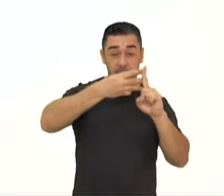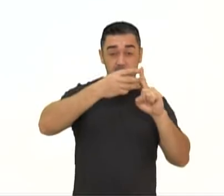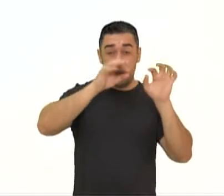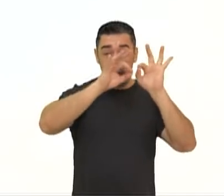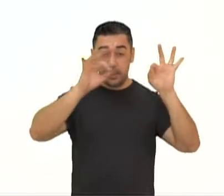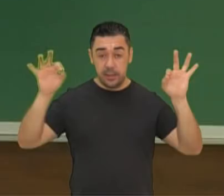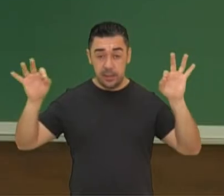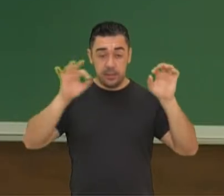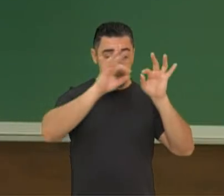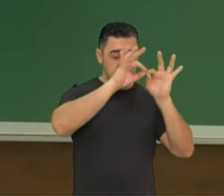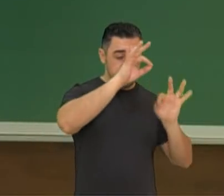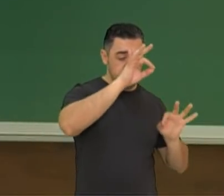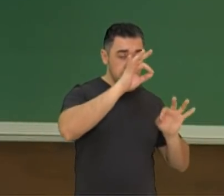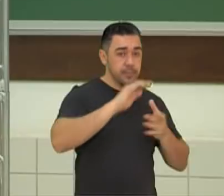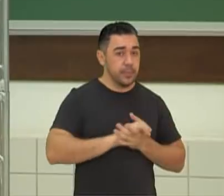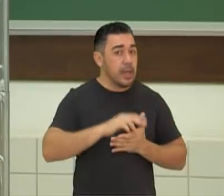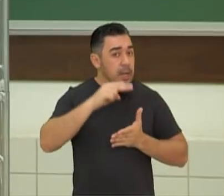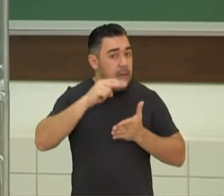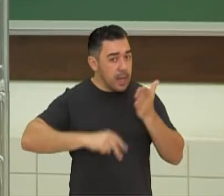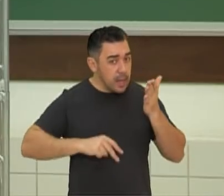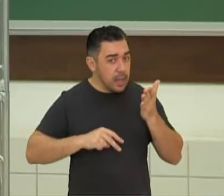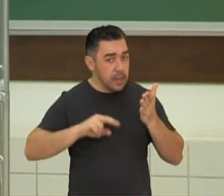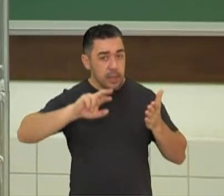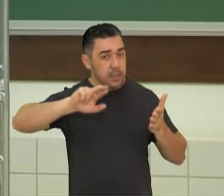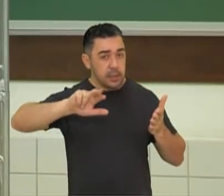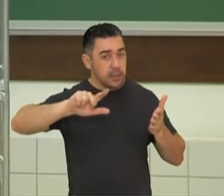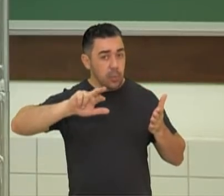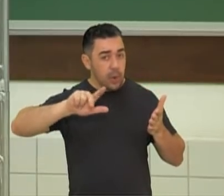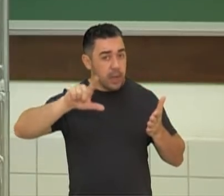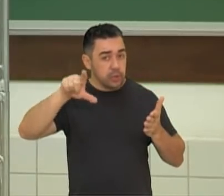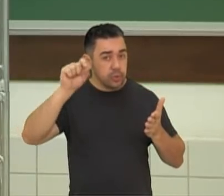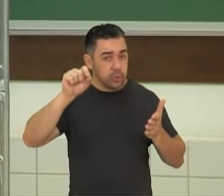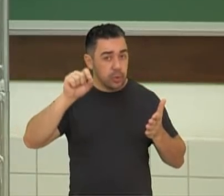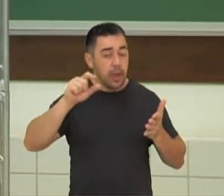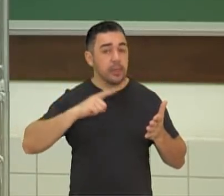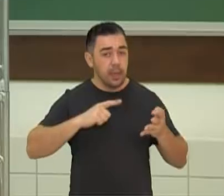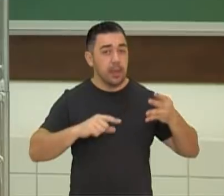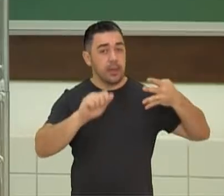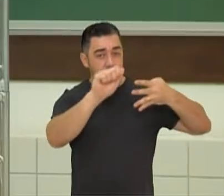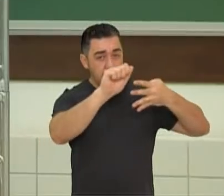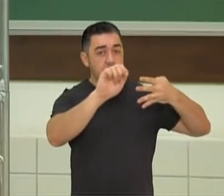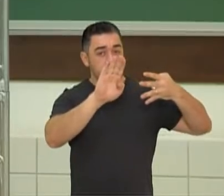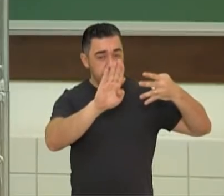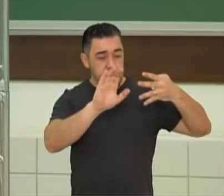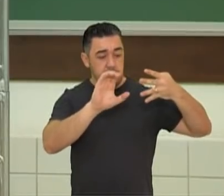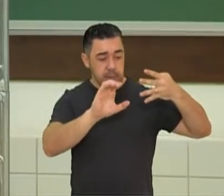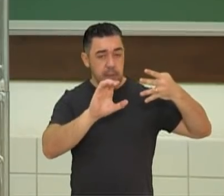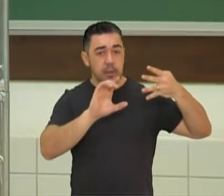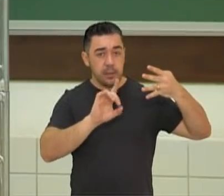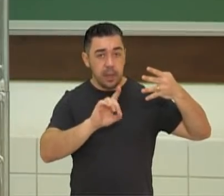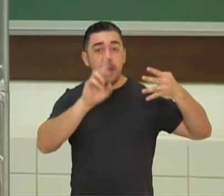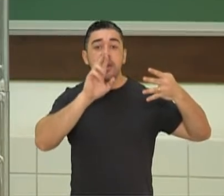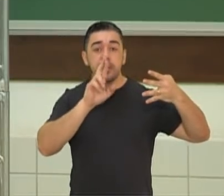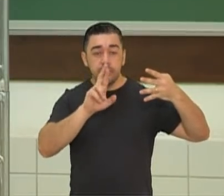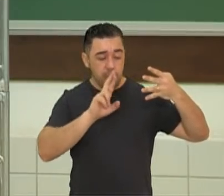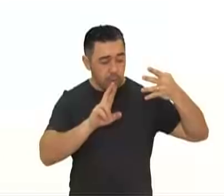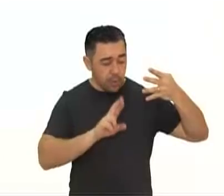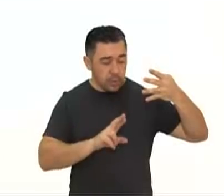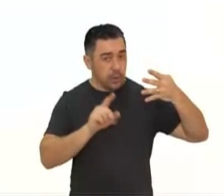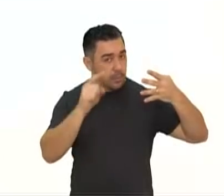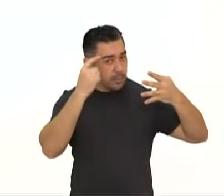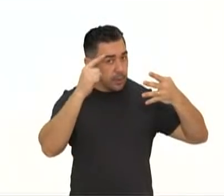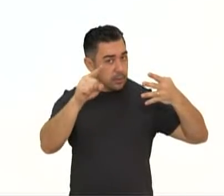Leia essa questão com atenção, porque ela não é uma questão de múltipla escolha. São 4 itens para você resolver, tá bom? Pense um pouquinho e a gente já volta com a resposta.